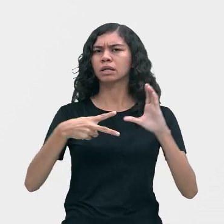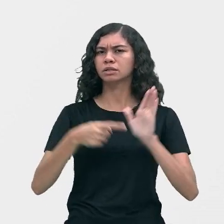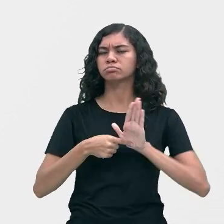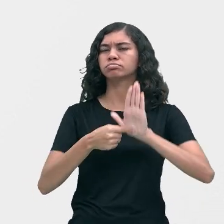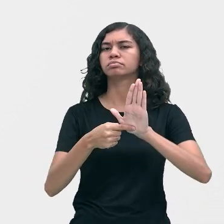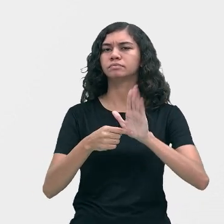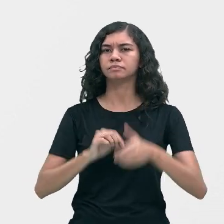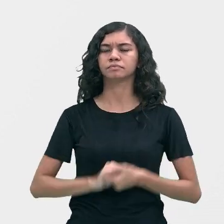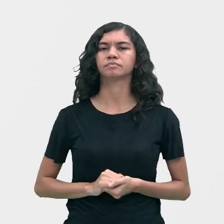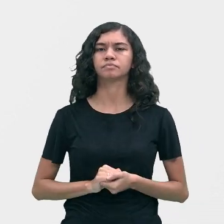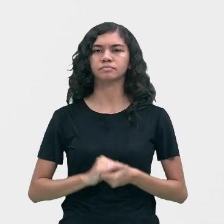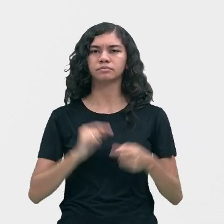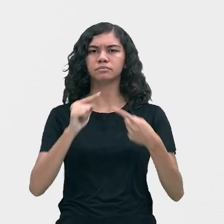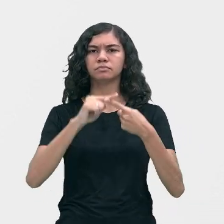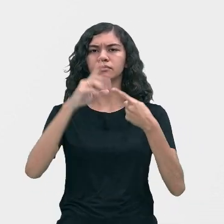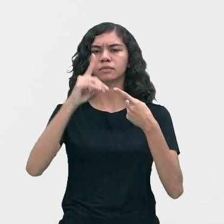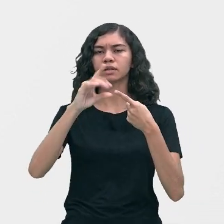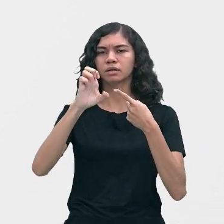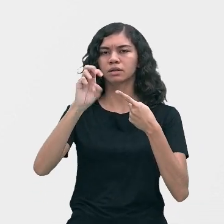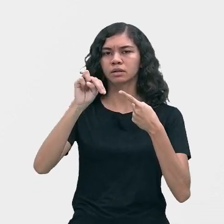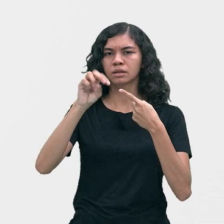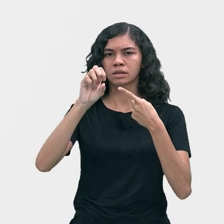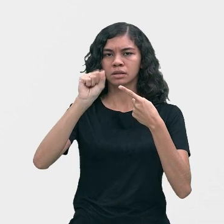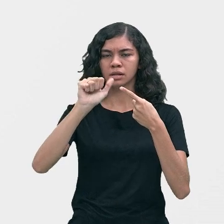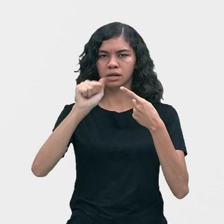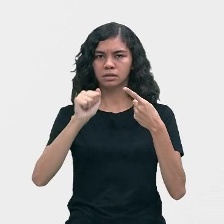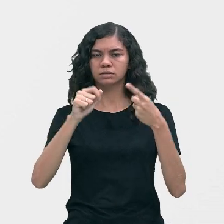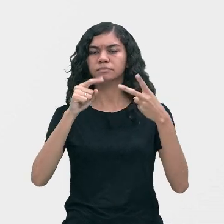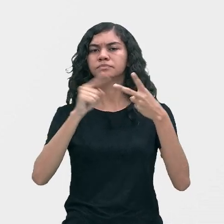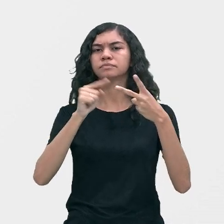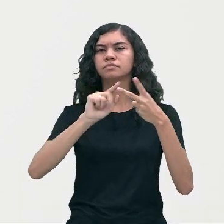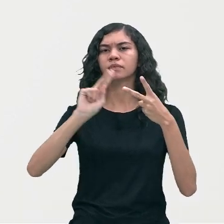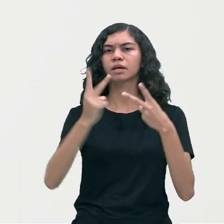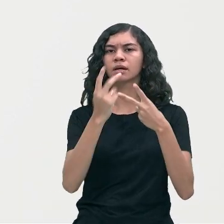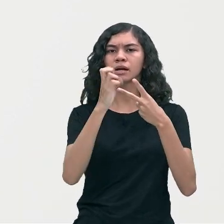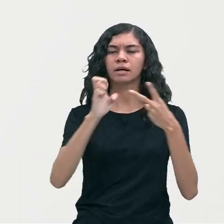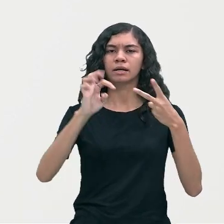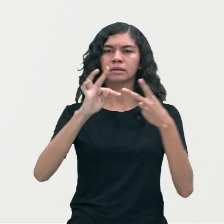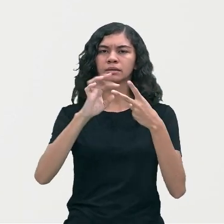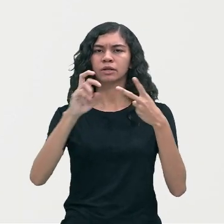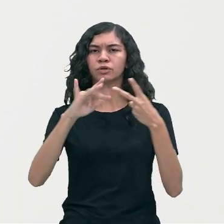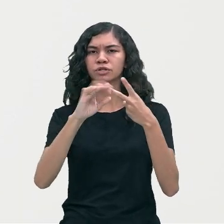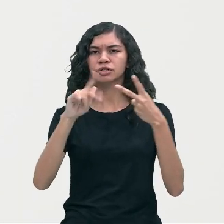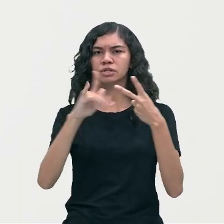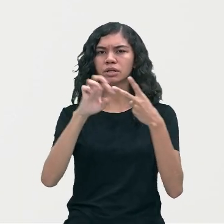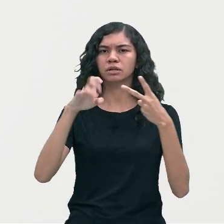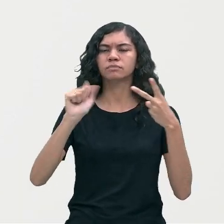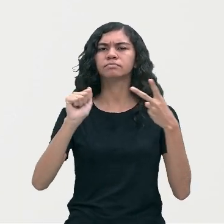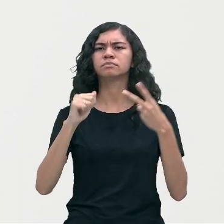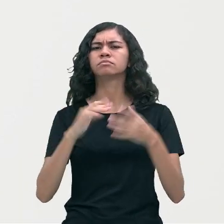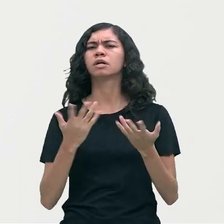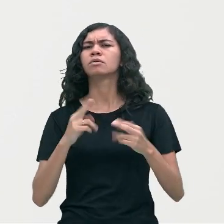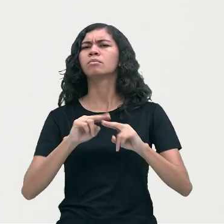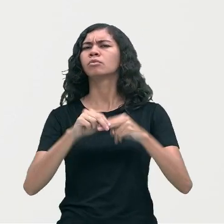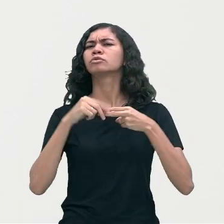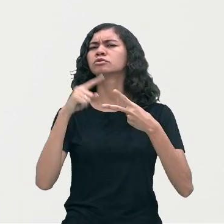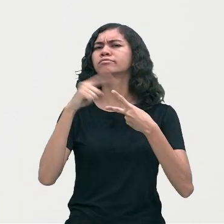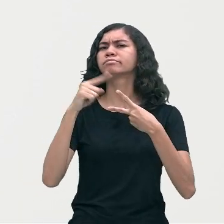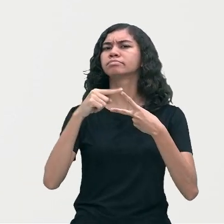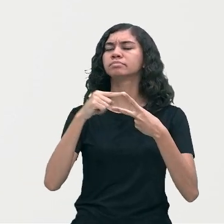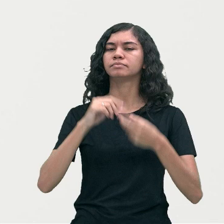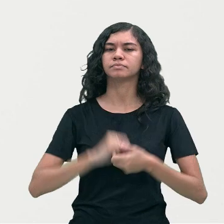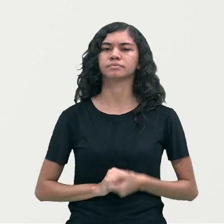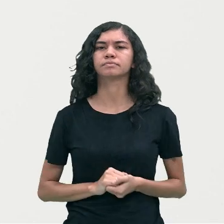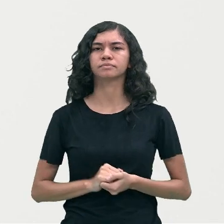ela é densa e heterogênea. Por que que ela é densa, né? Aqui embaixo também a gente já